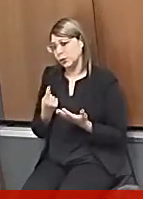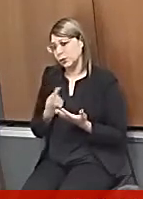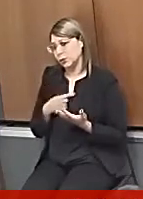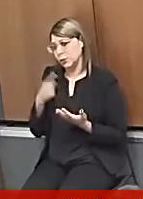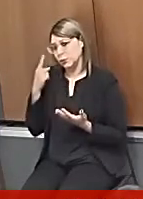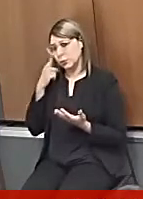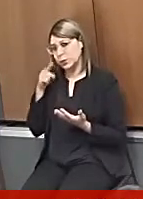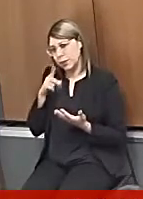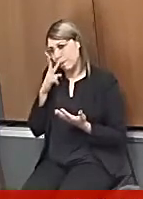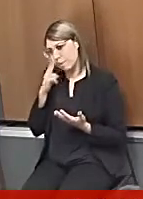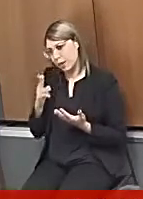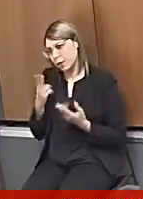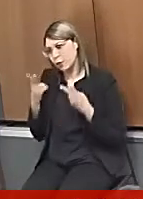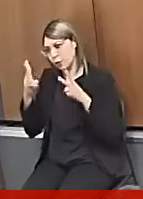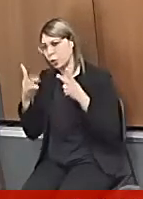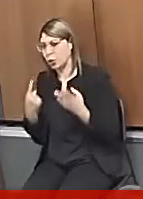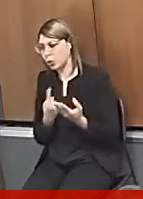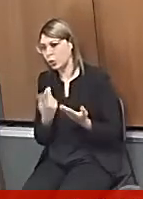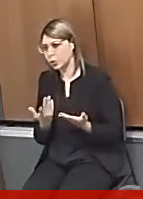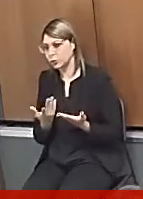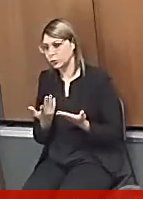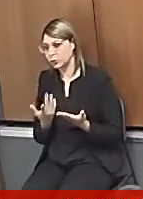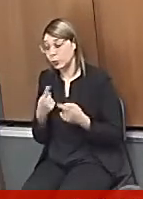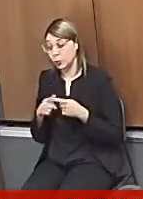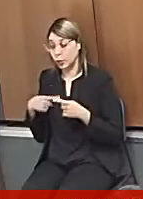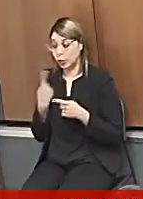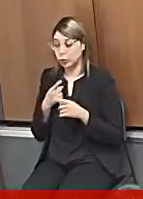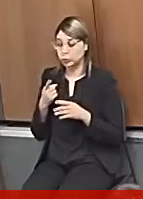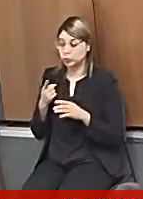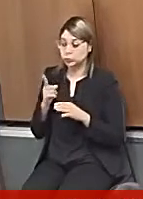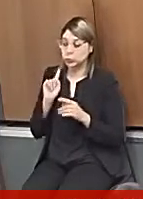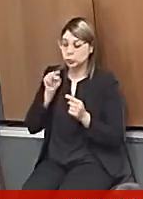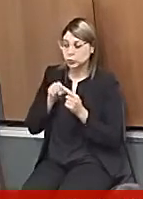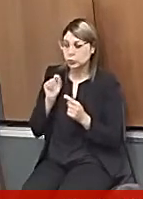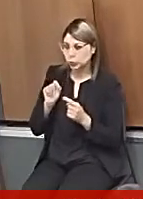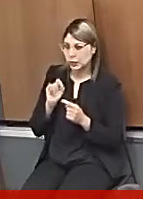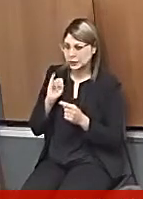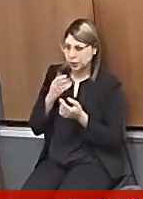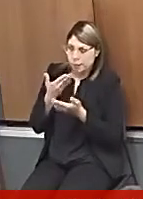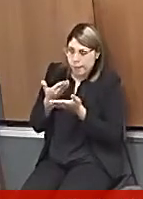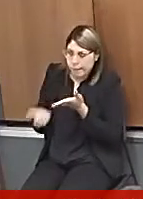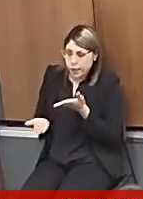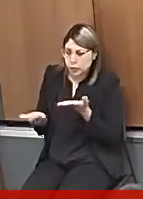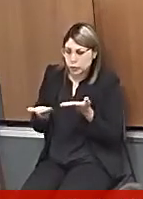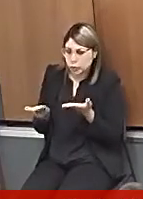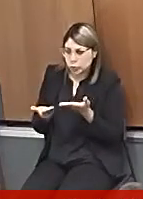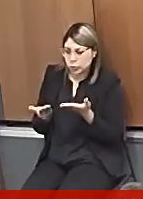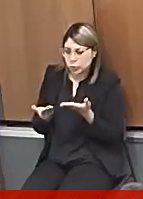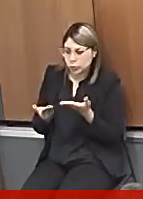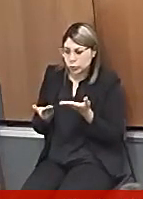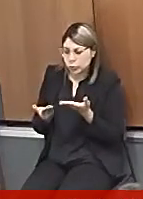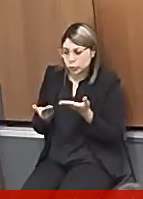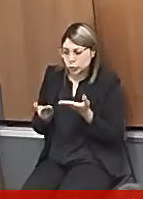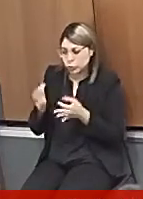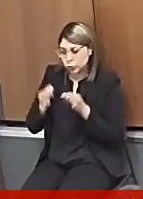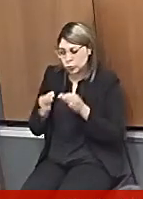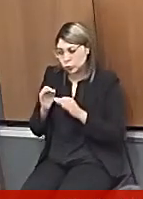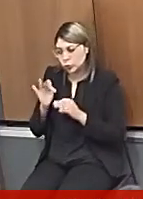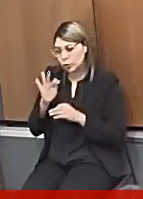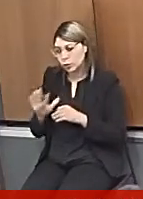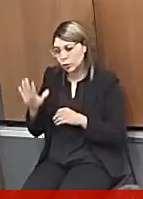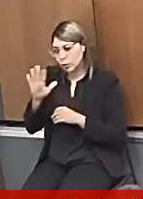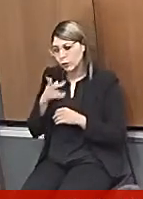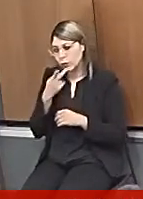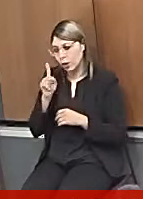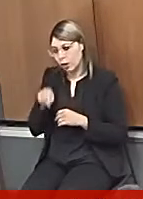de vitória porque qualquer o nosso propósito ok se nós perdermos o superior a justiça federal vai dizer o seguinte o estado